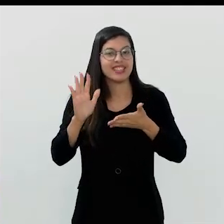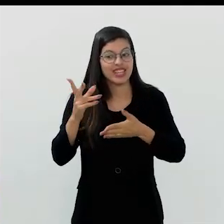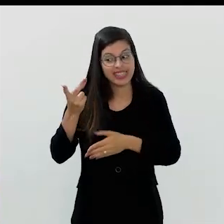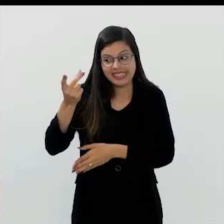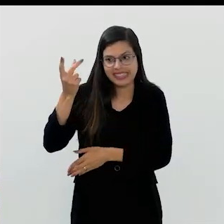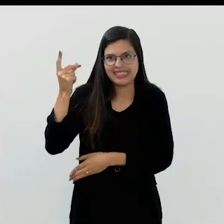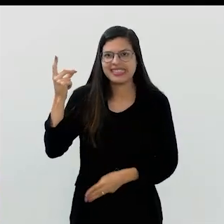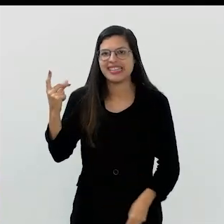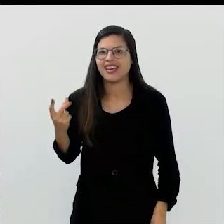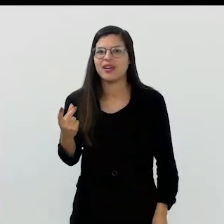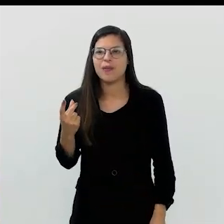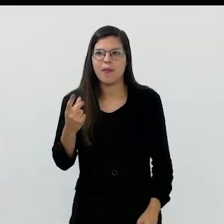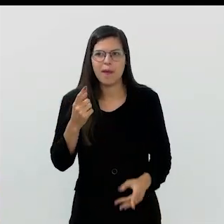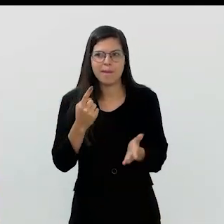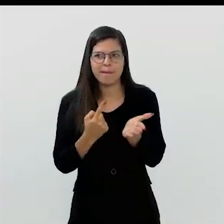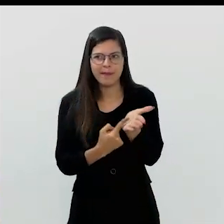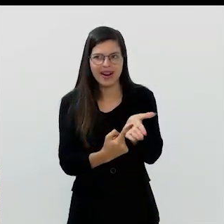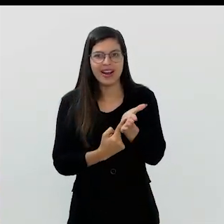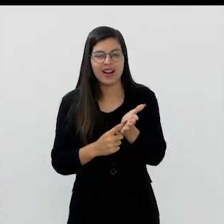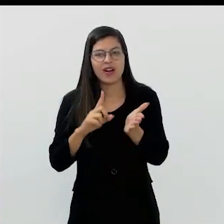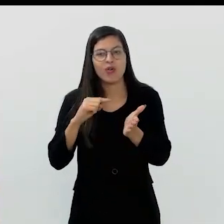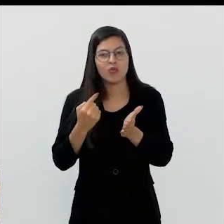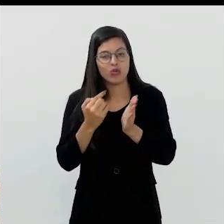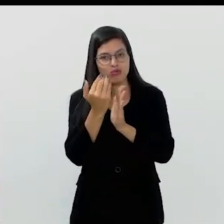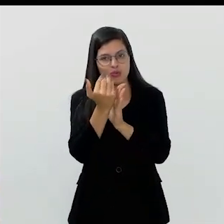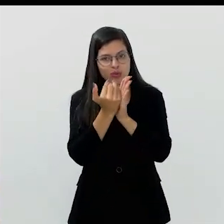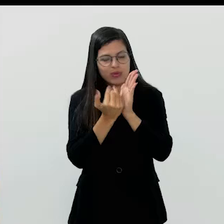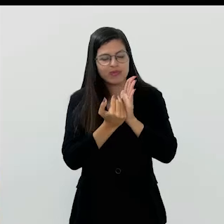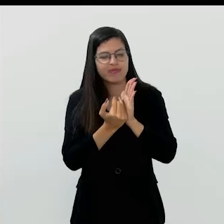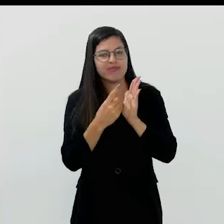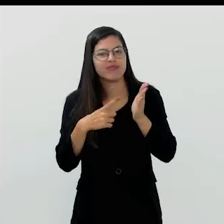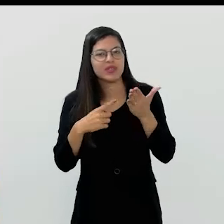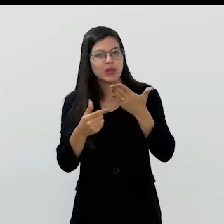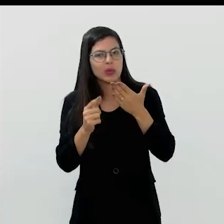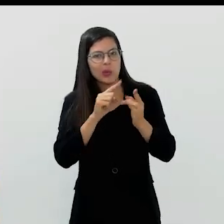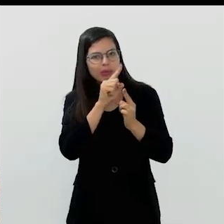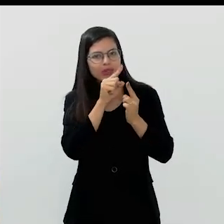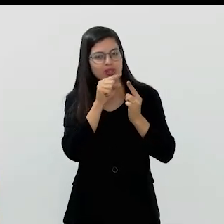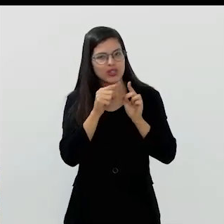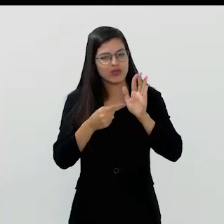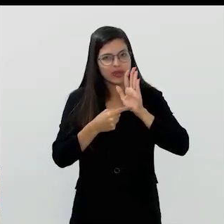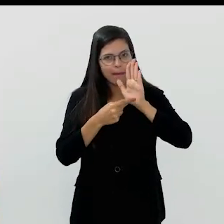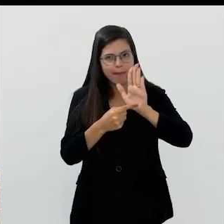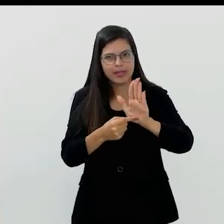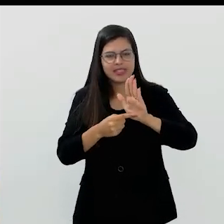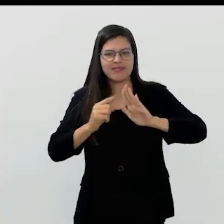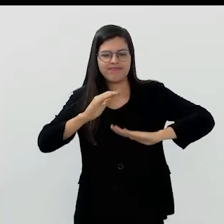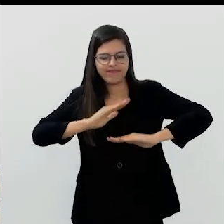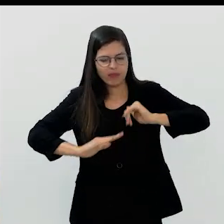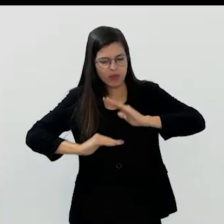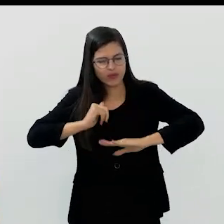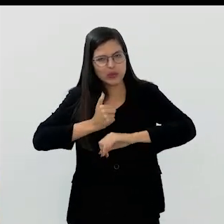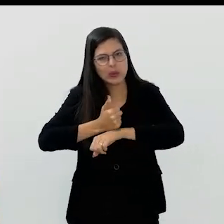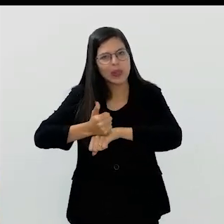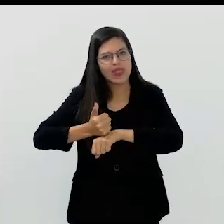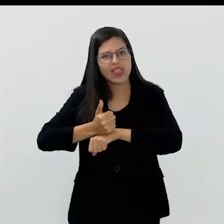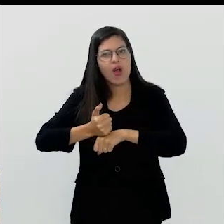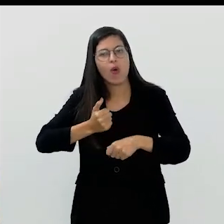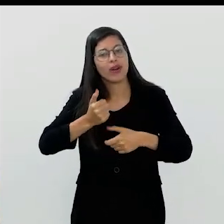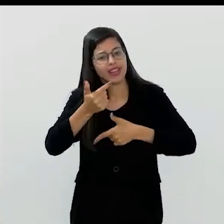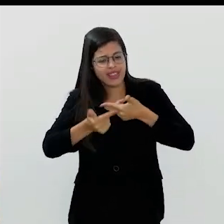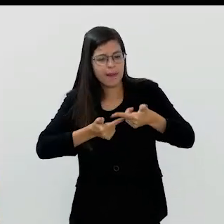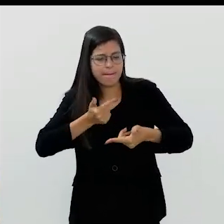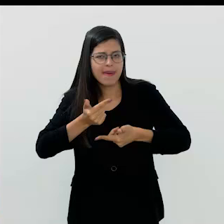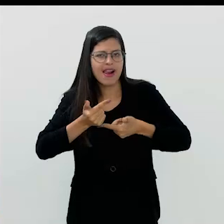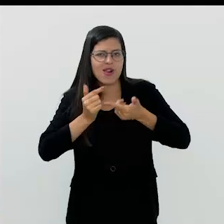tempo, porque eu repito que o nosso programa tem essa função de apresentar esses profissionais que militam no